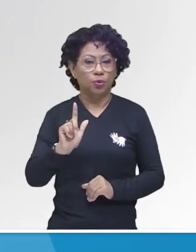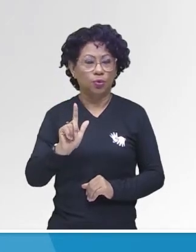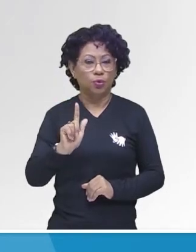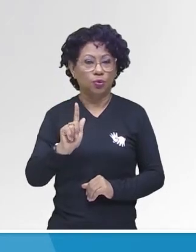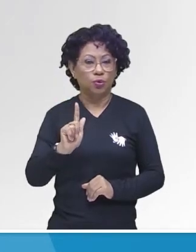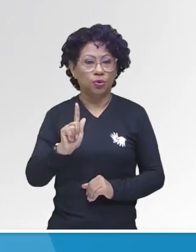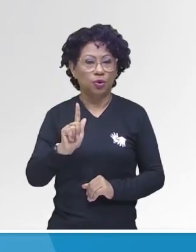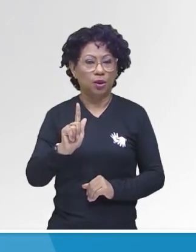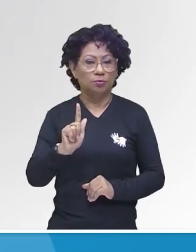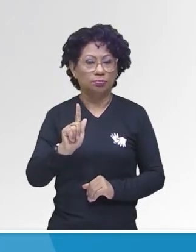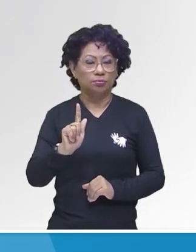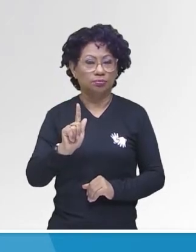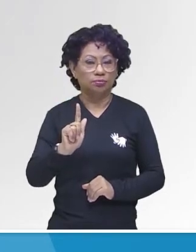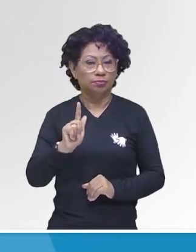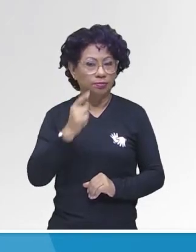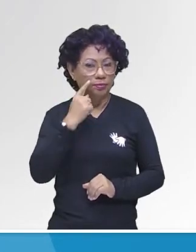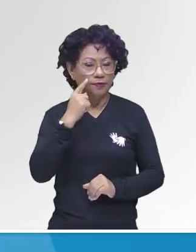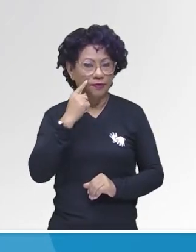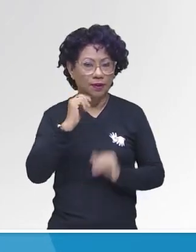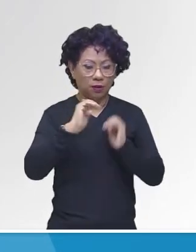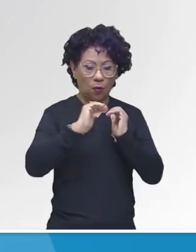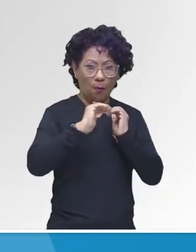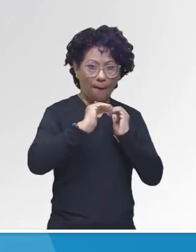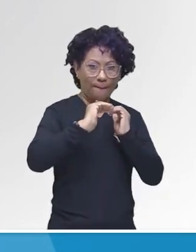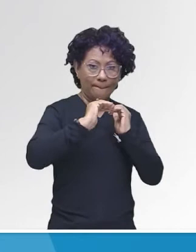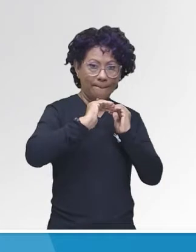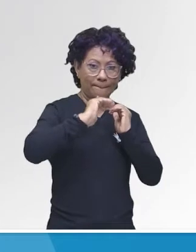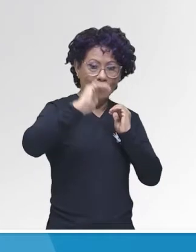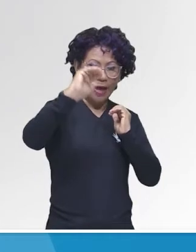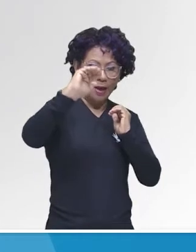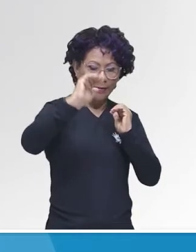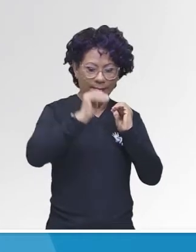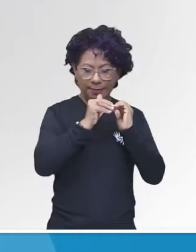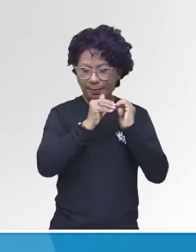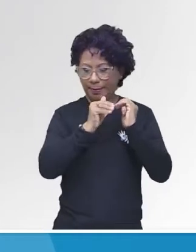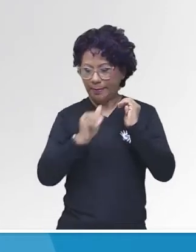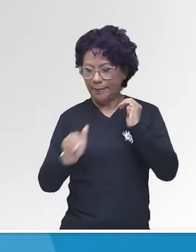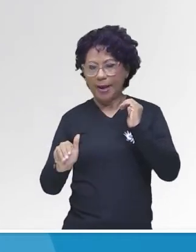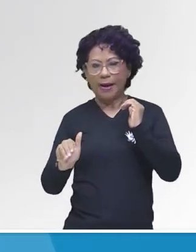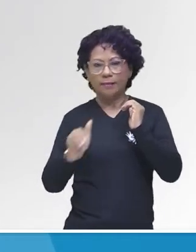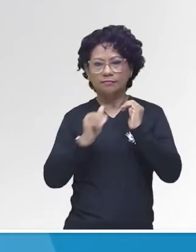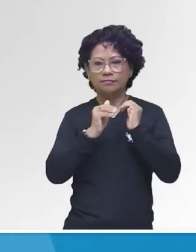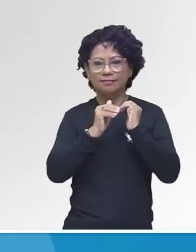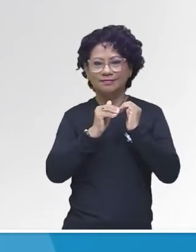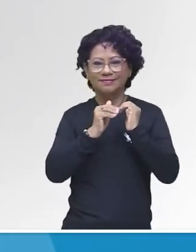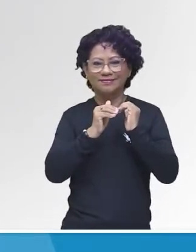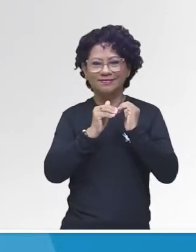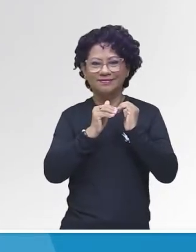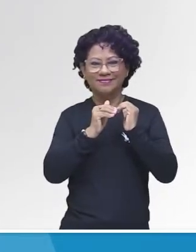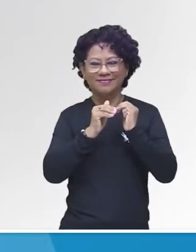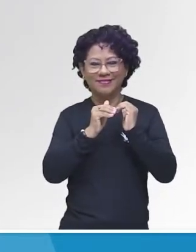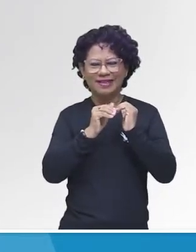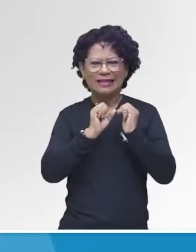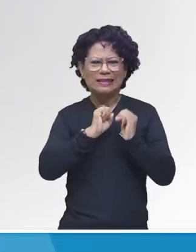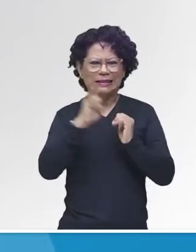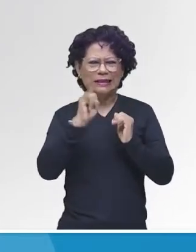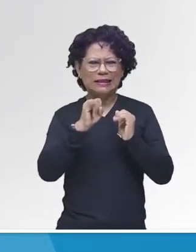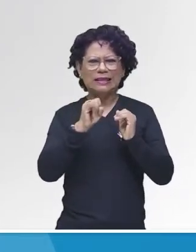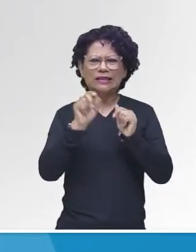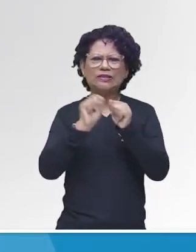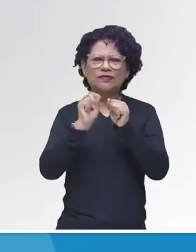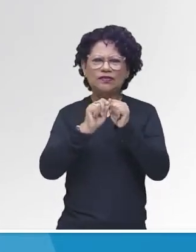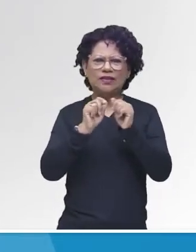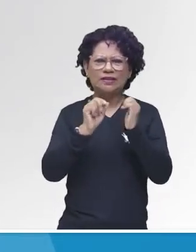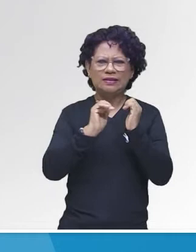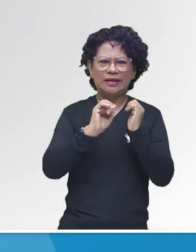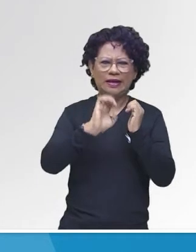Percebam aí que eles não estarão alinhados, olha só, estão aí com um desvio, não é? E se a gente tentar traçar uma reta